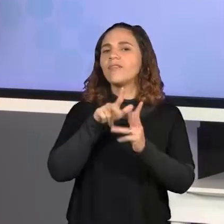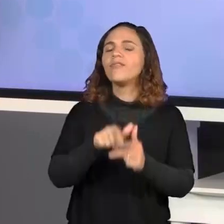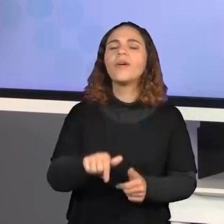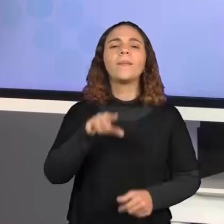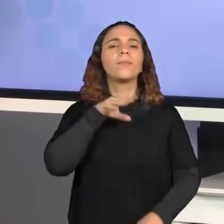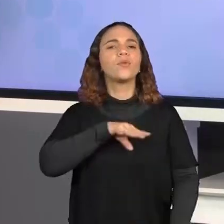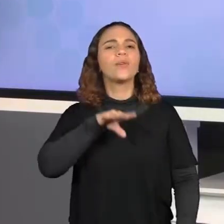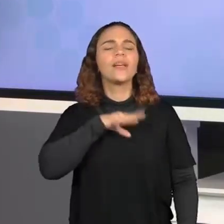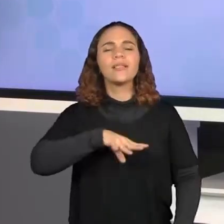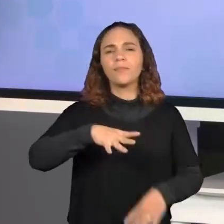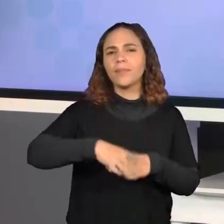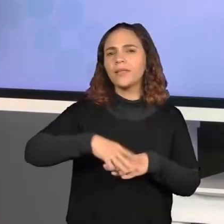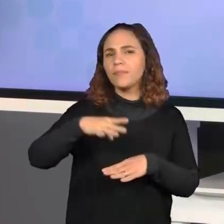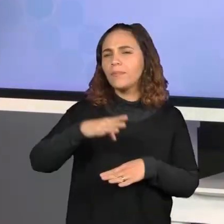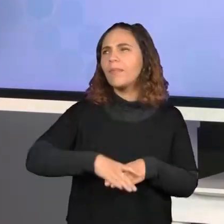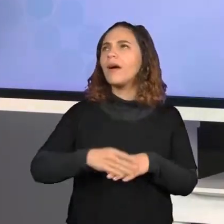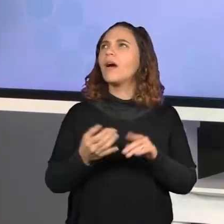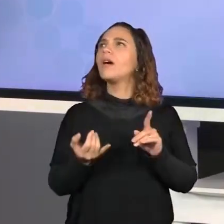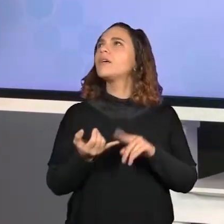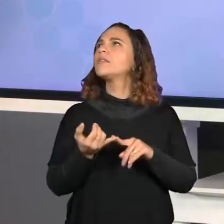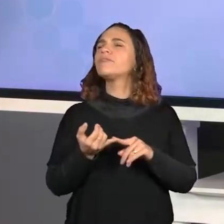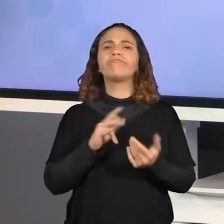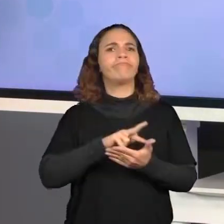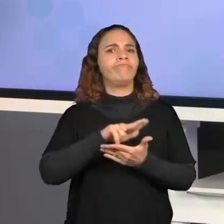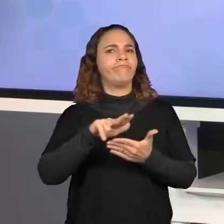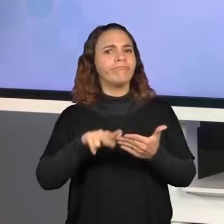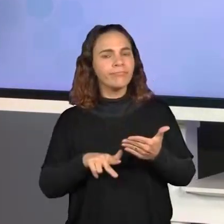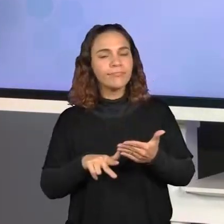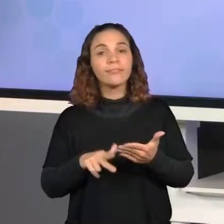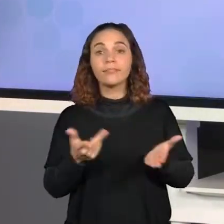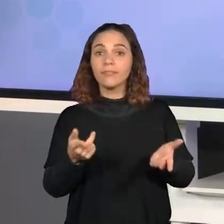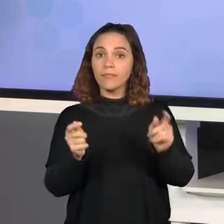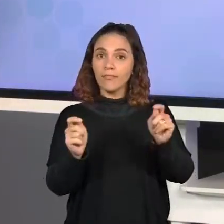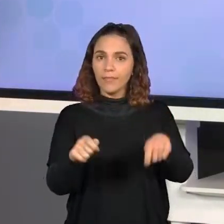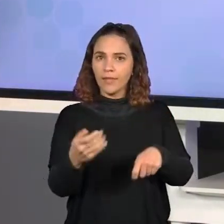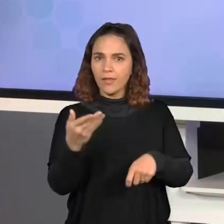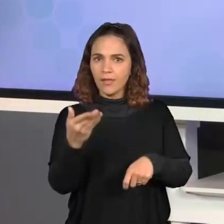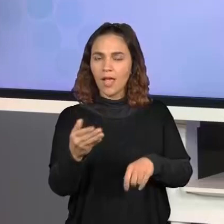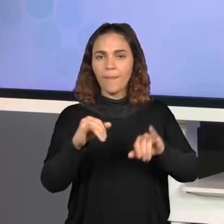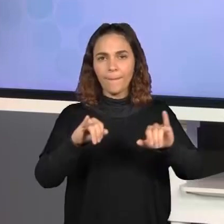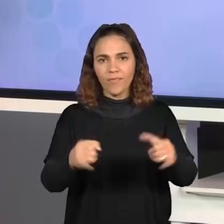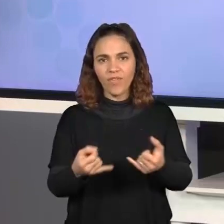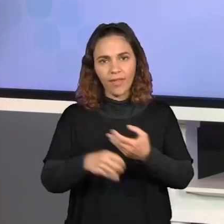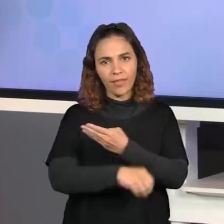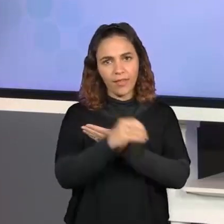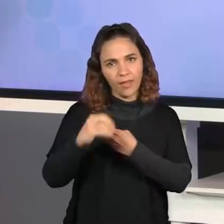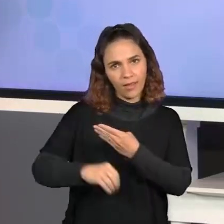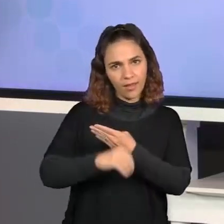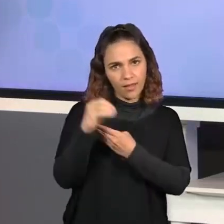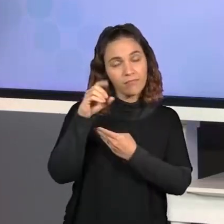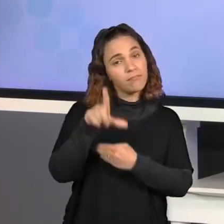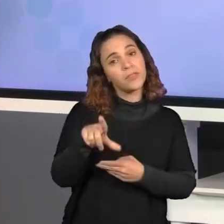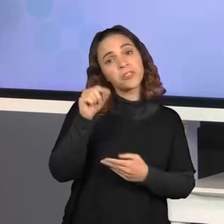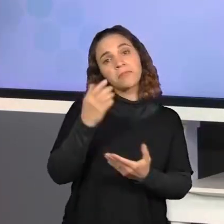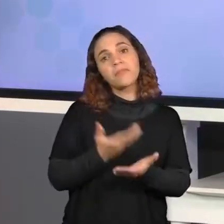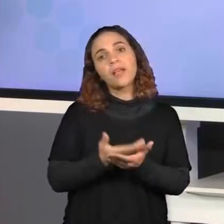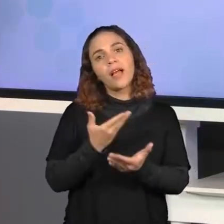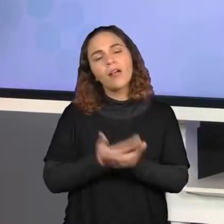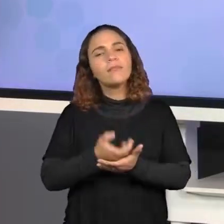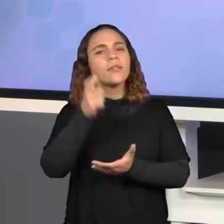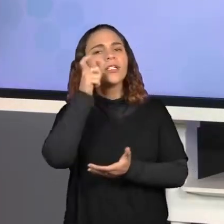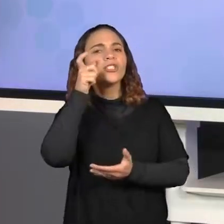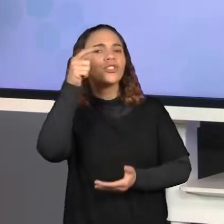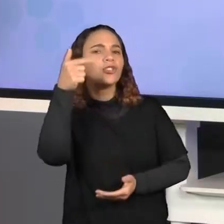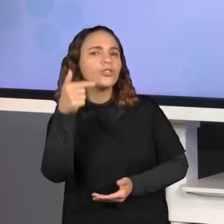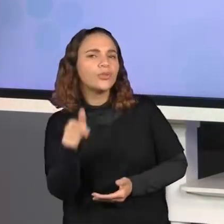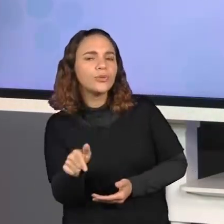Portuguesa, Matemática. Então, você pode utilizar aí o Centro de Mídia aí para escolher uma aula aí, reassistir